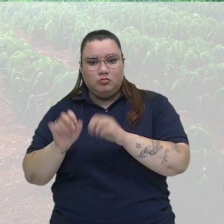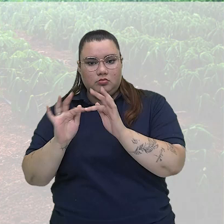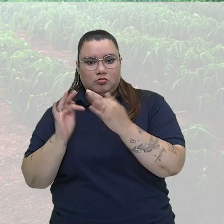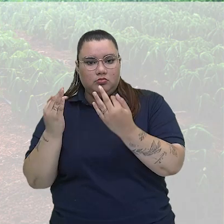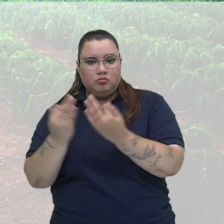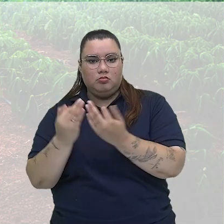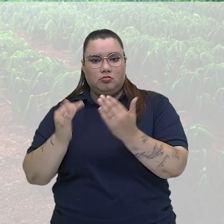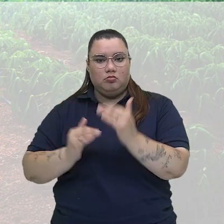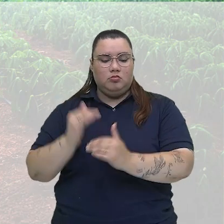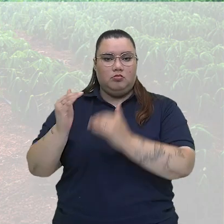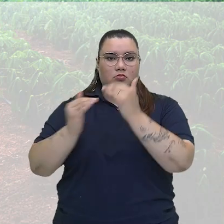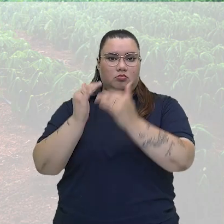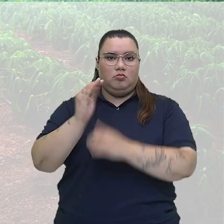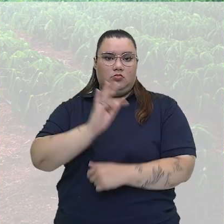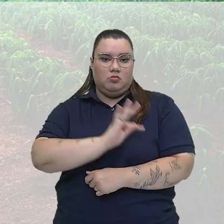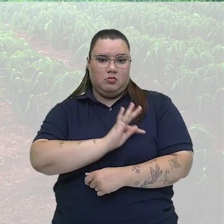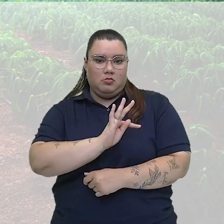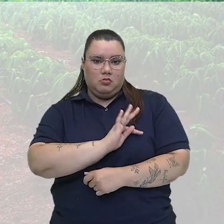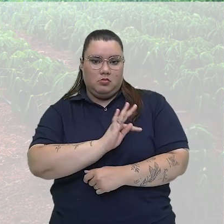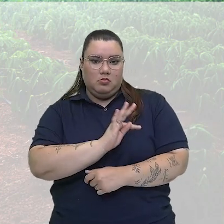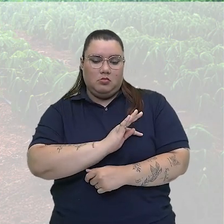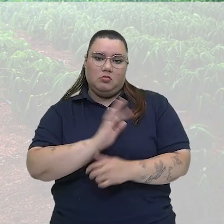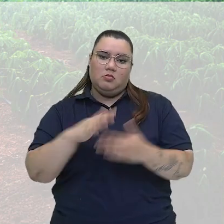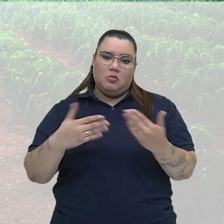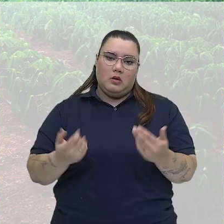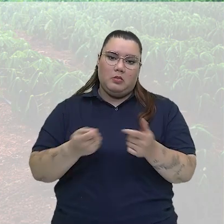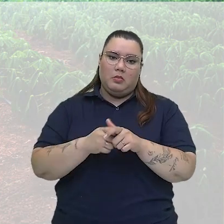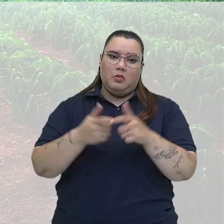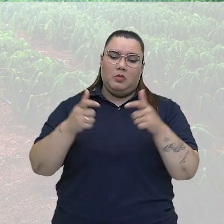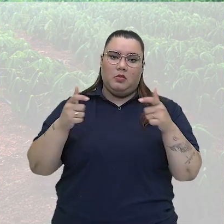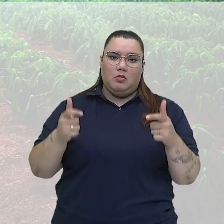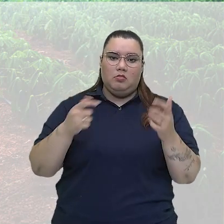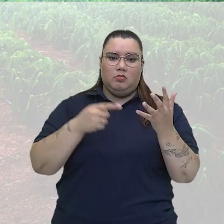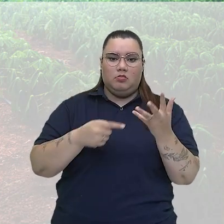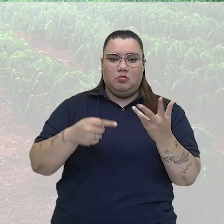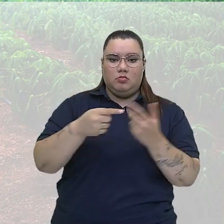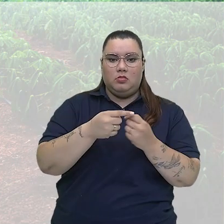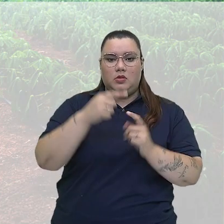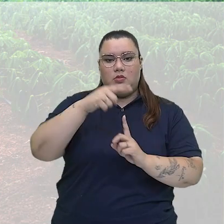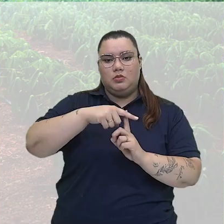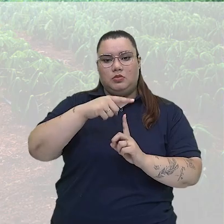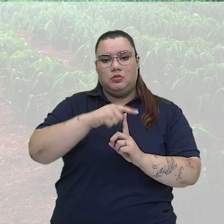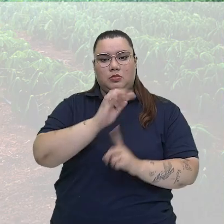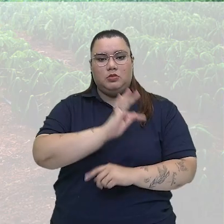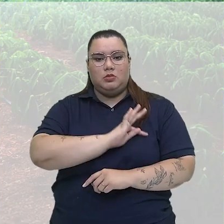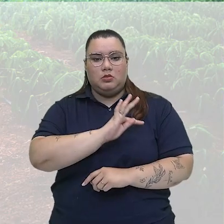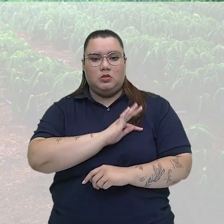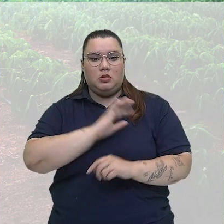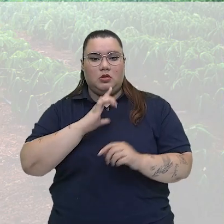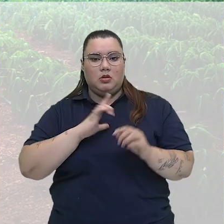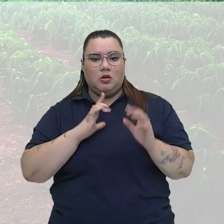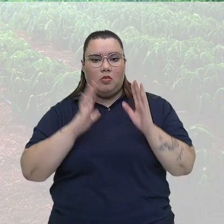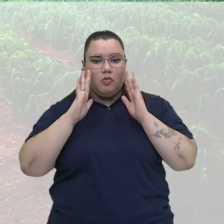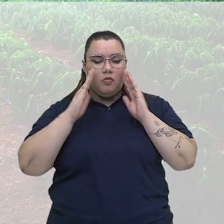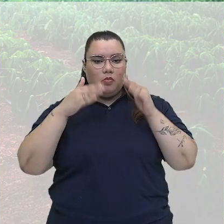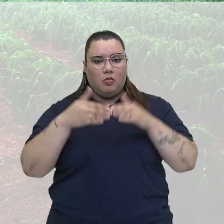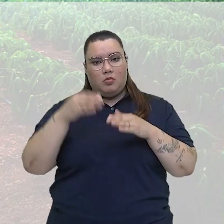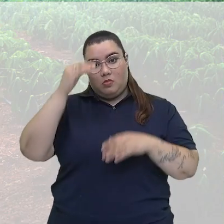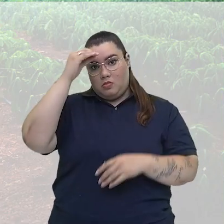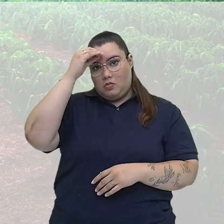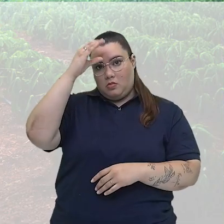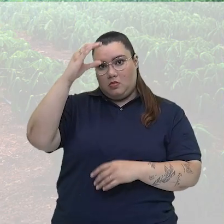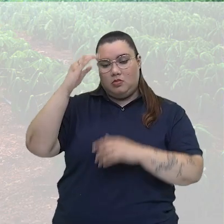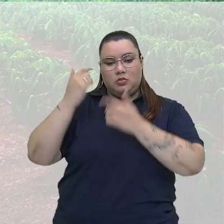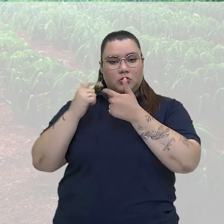familiar, desenvolvendo técnicas que muitas vezes são técnicas baseadas em